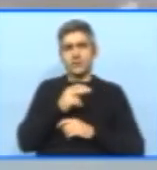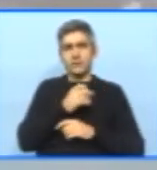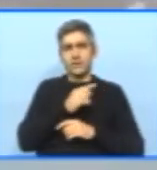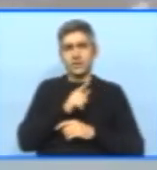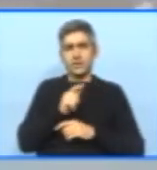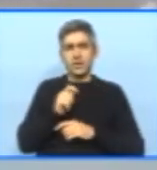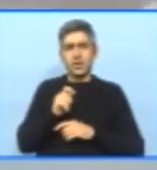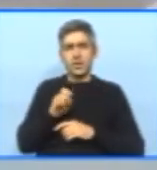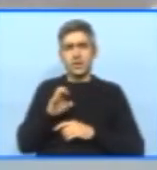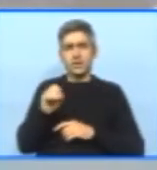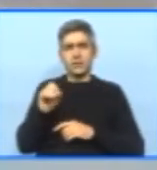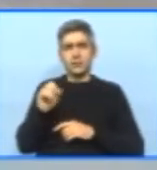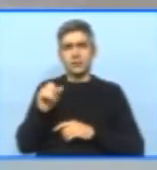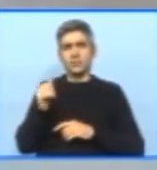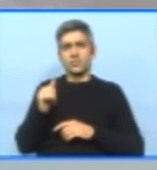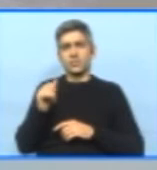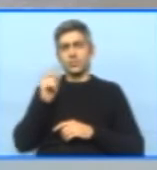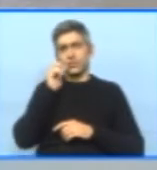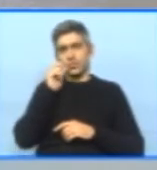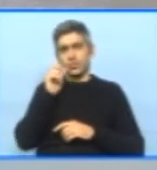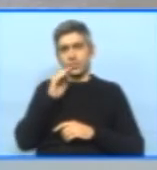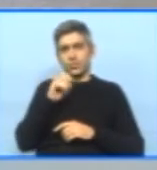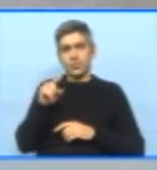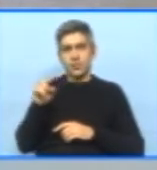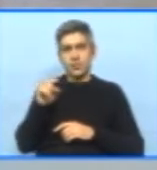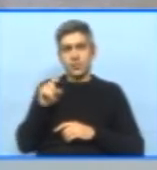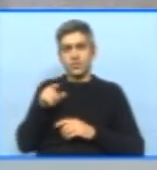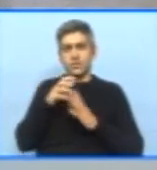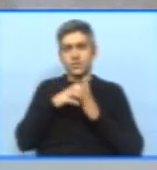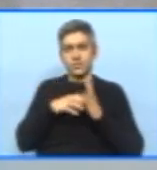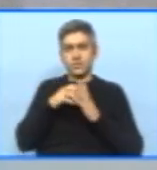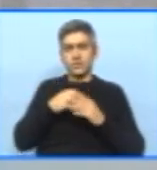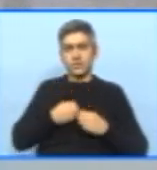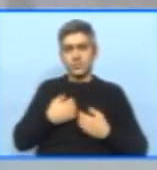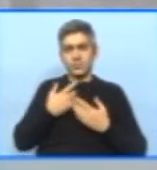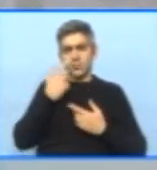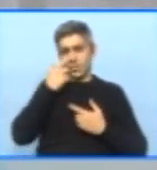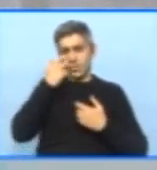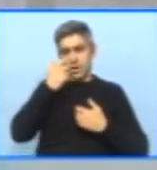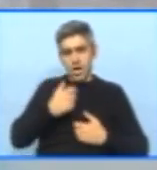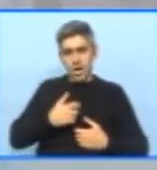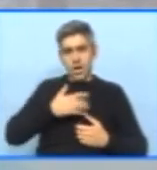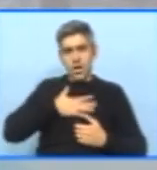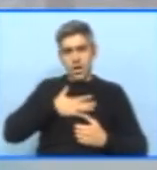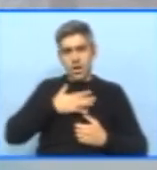nos oferece estes textos que partem de uma humanidade, de uma realidade muito humana,